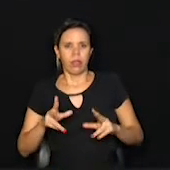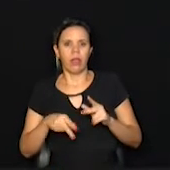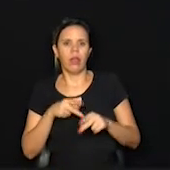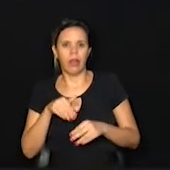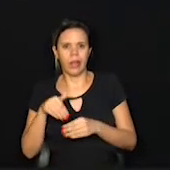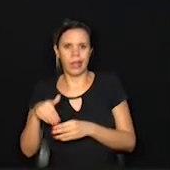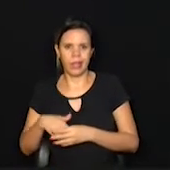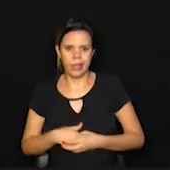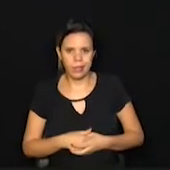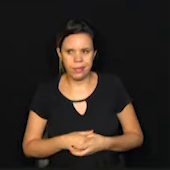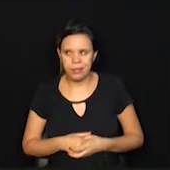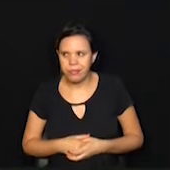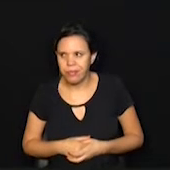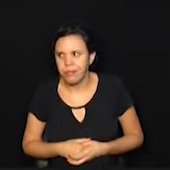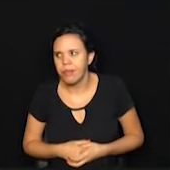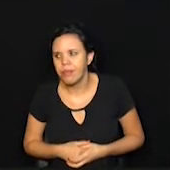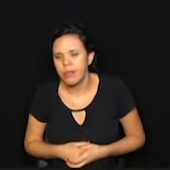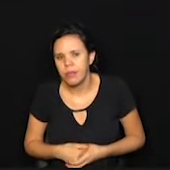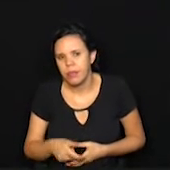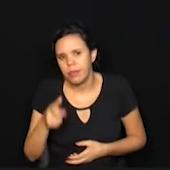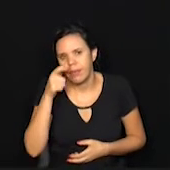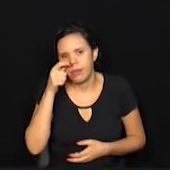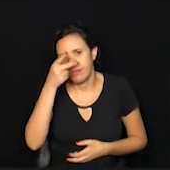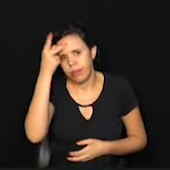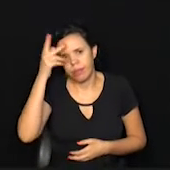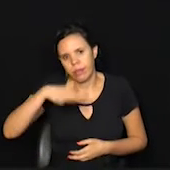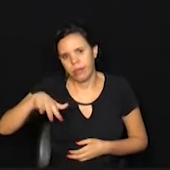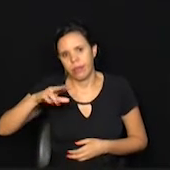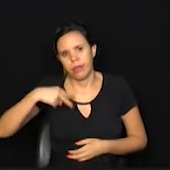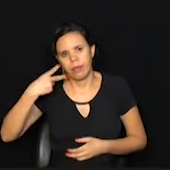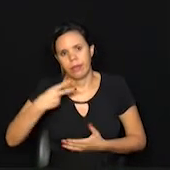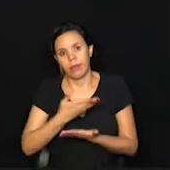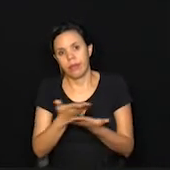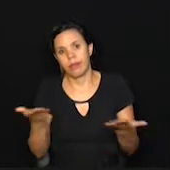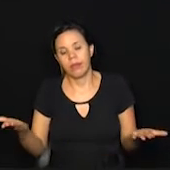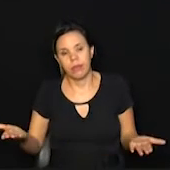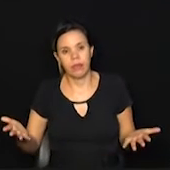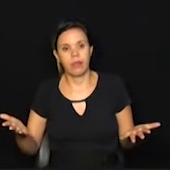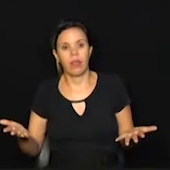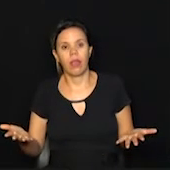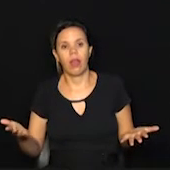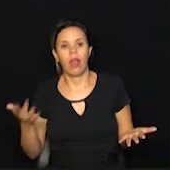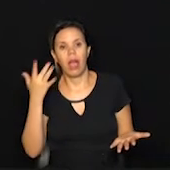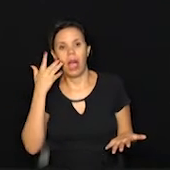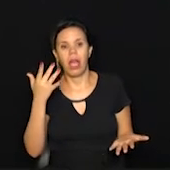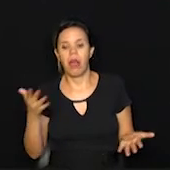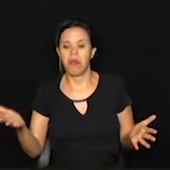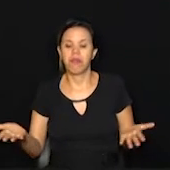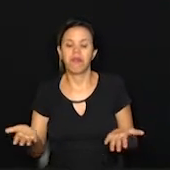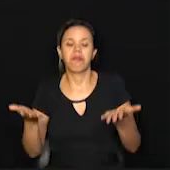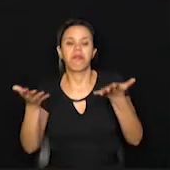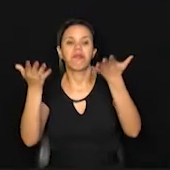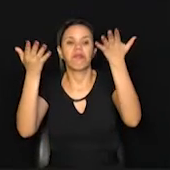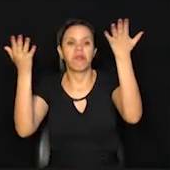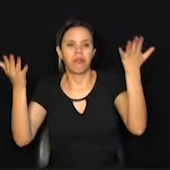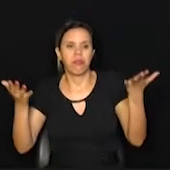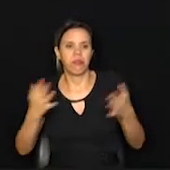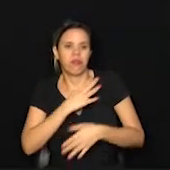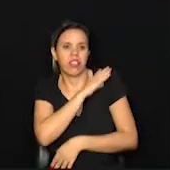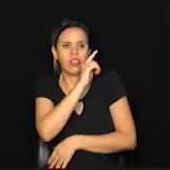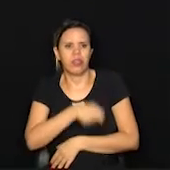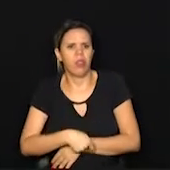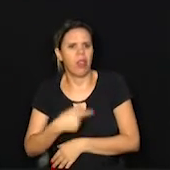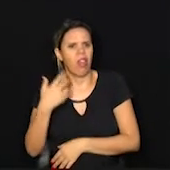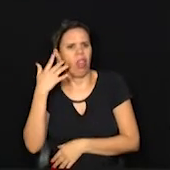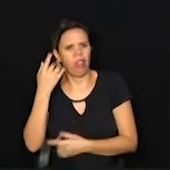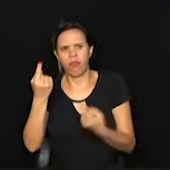pela eleição eu vejo parlamentares que não tecem a ditadura sabe isso também algo